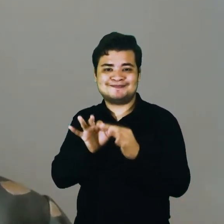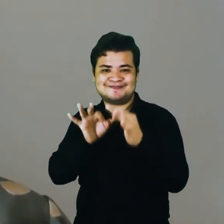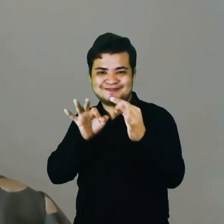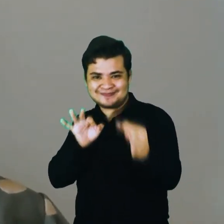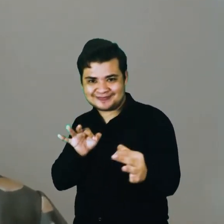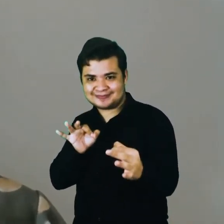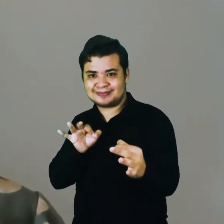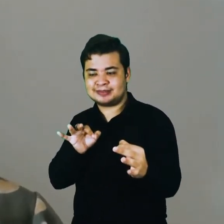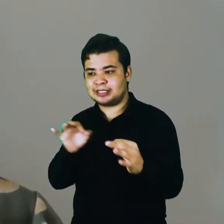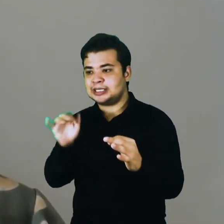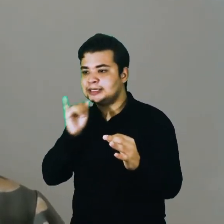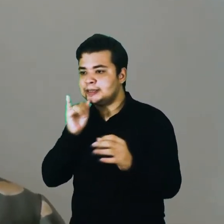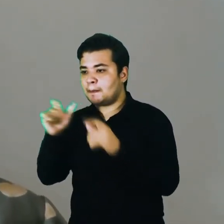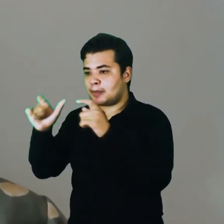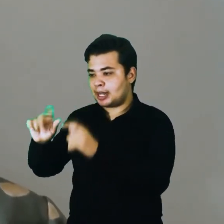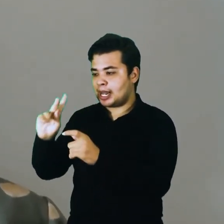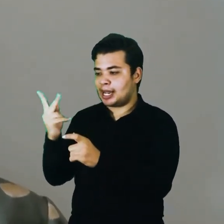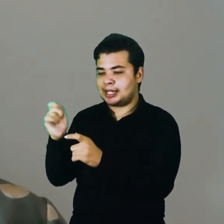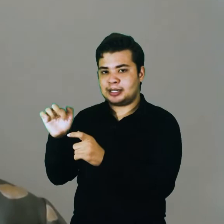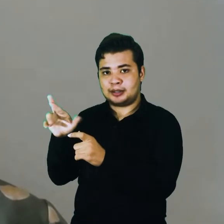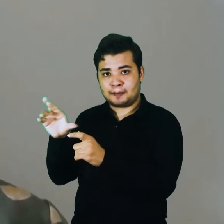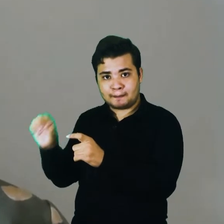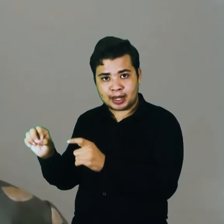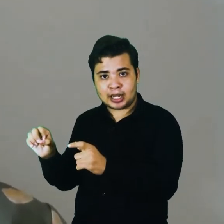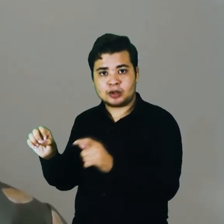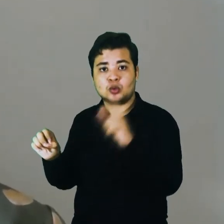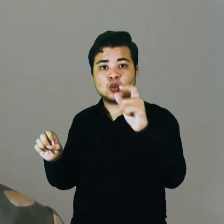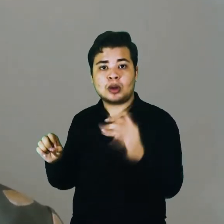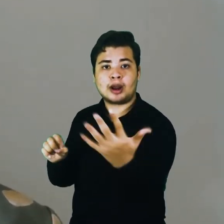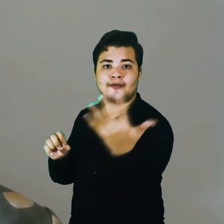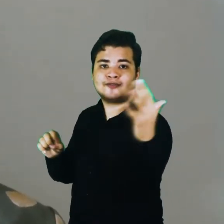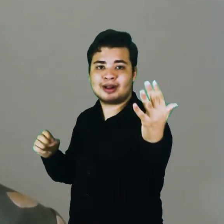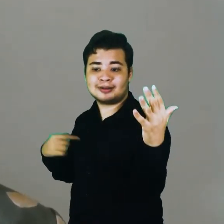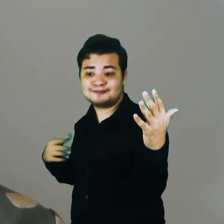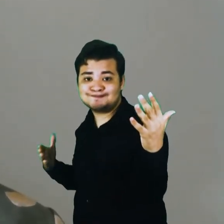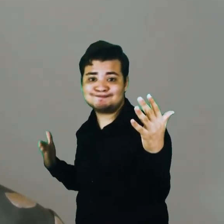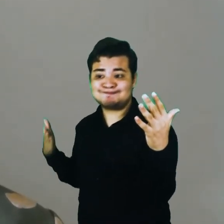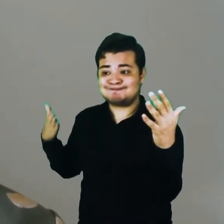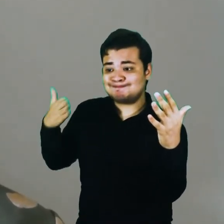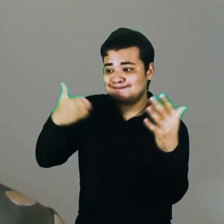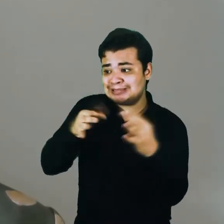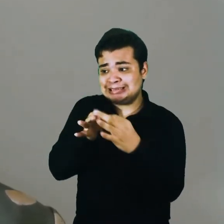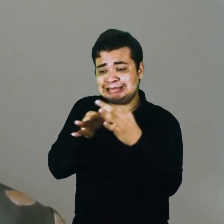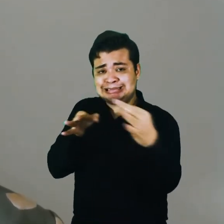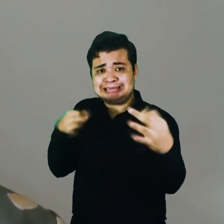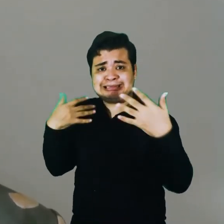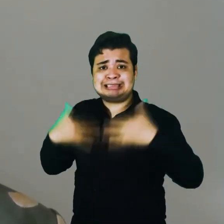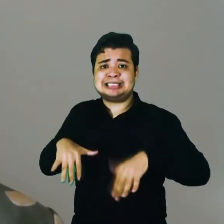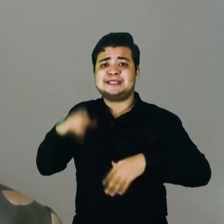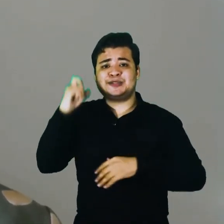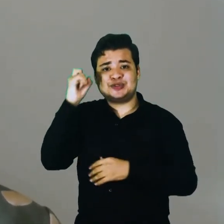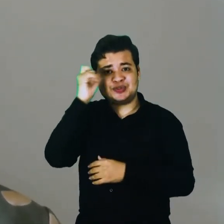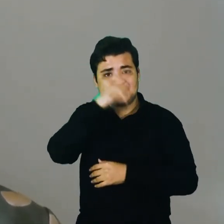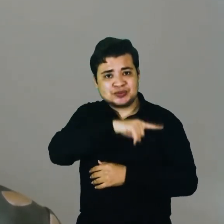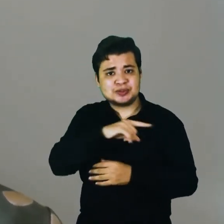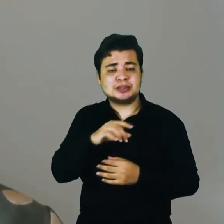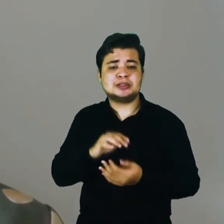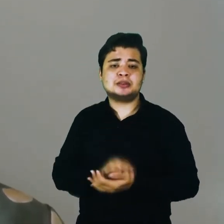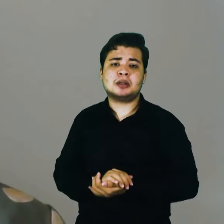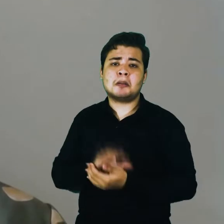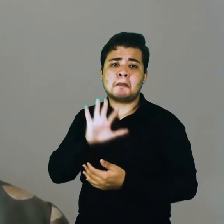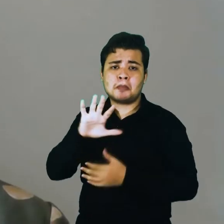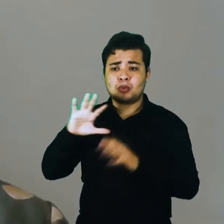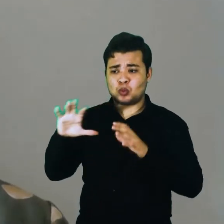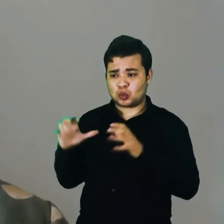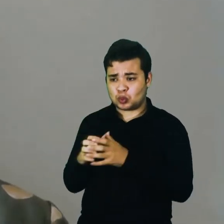a região de coleta e o herbário. Isso a gente tem melhorado a logística, isso é algo que os botânicos têm bastante costume de